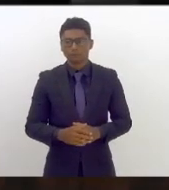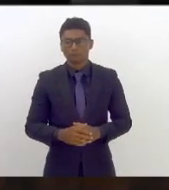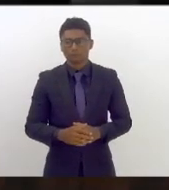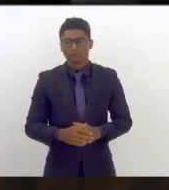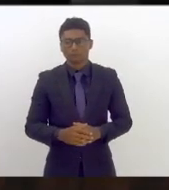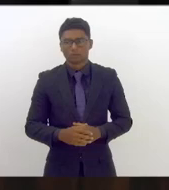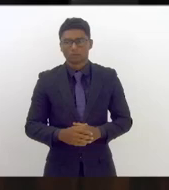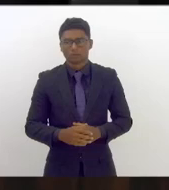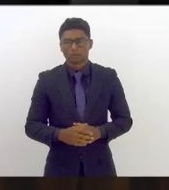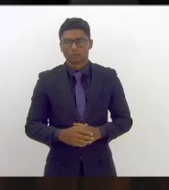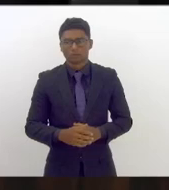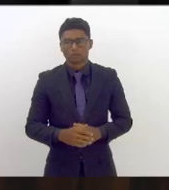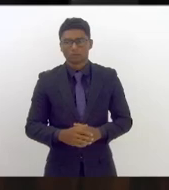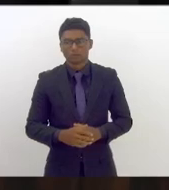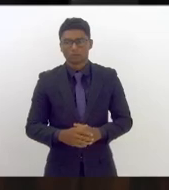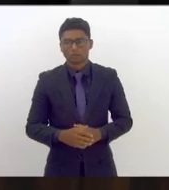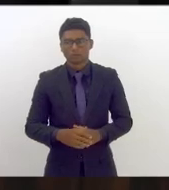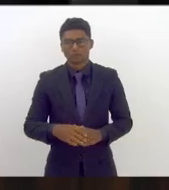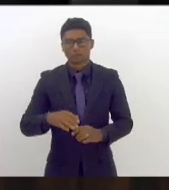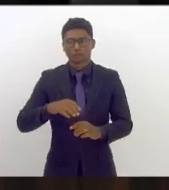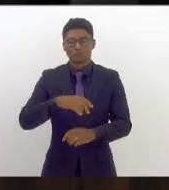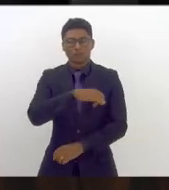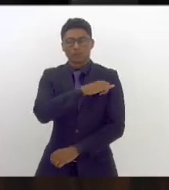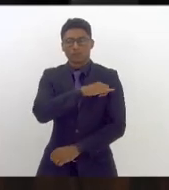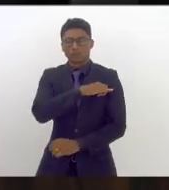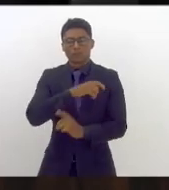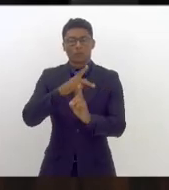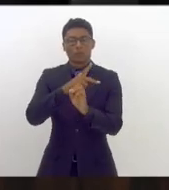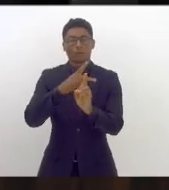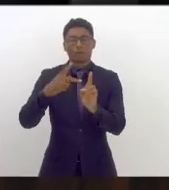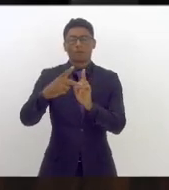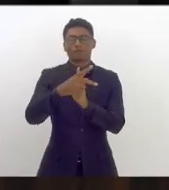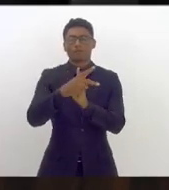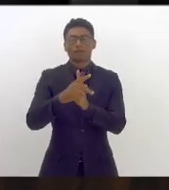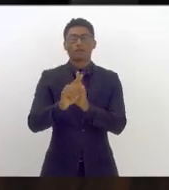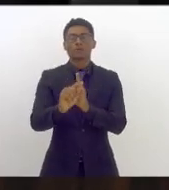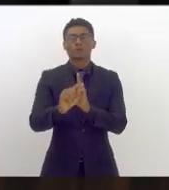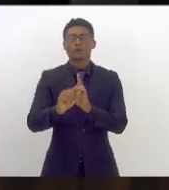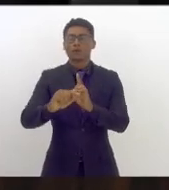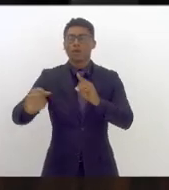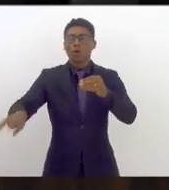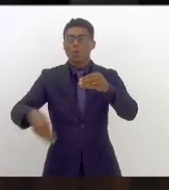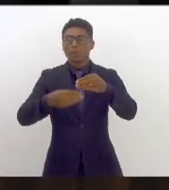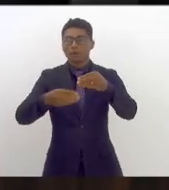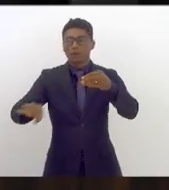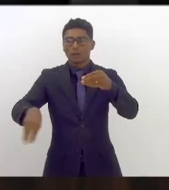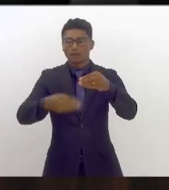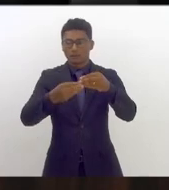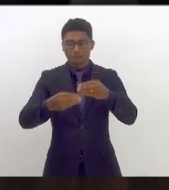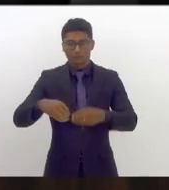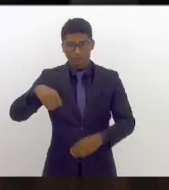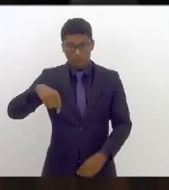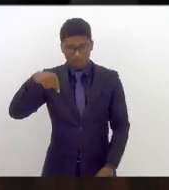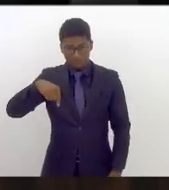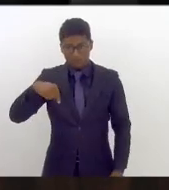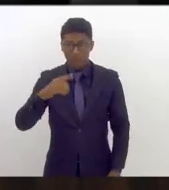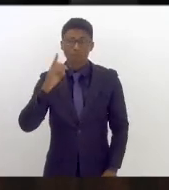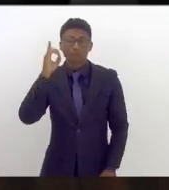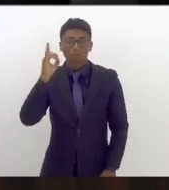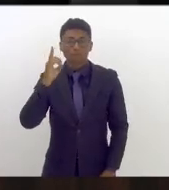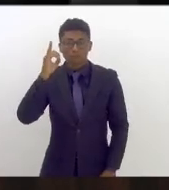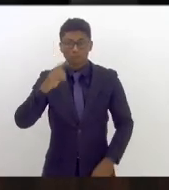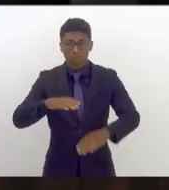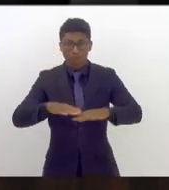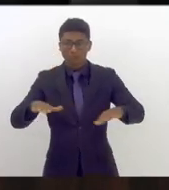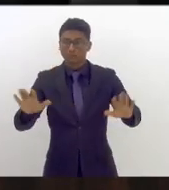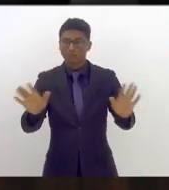oferecido via Rio Providência essa complementação, não só para os parlamentares, é bom que se diga, para o